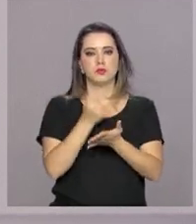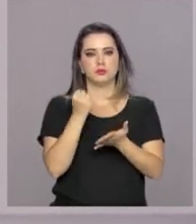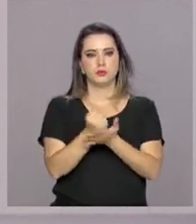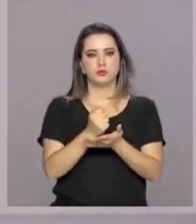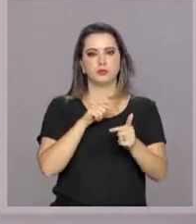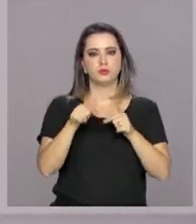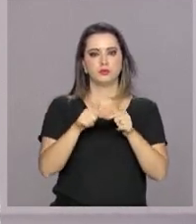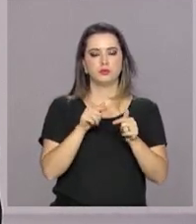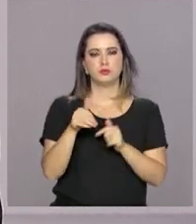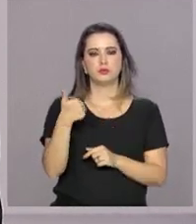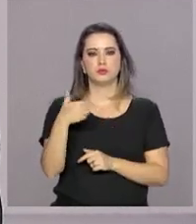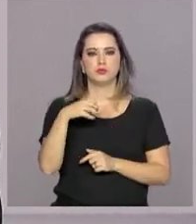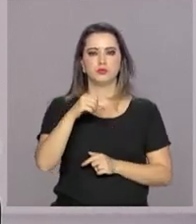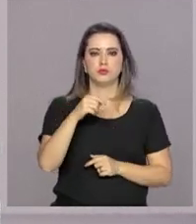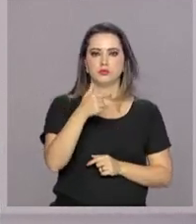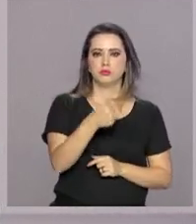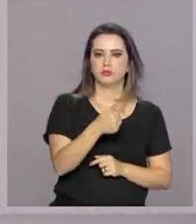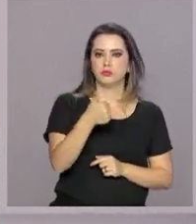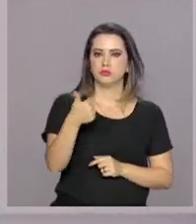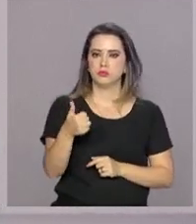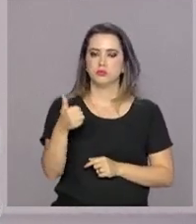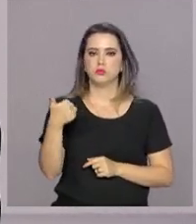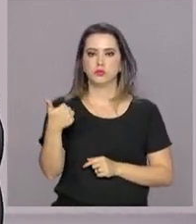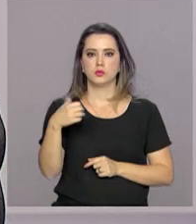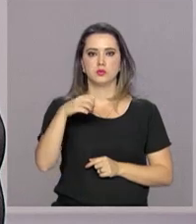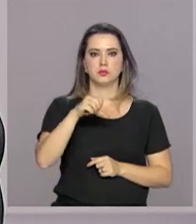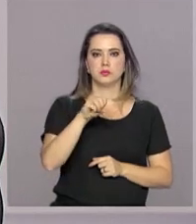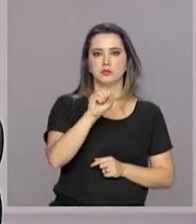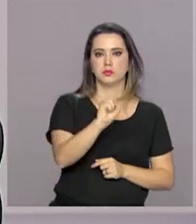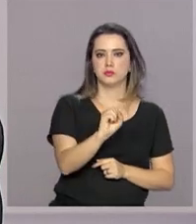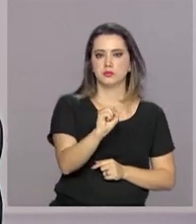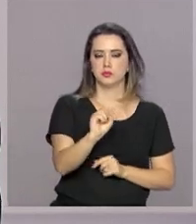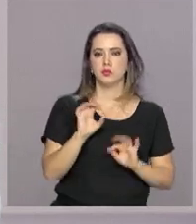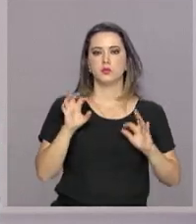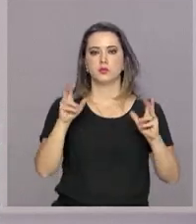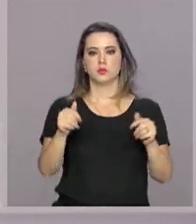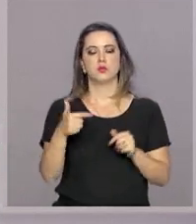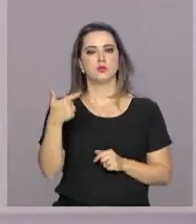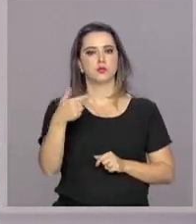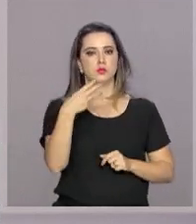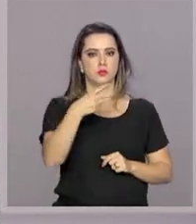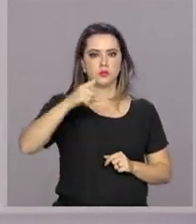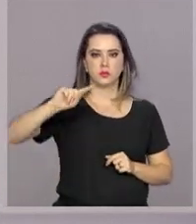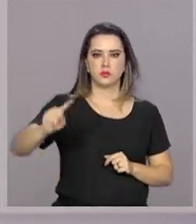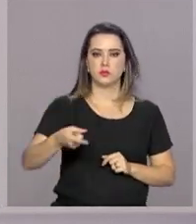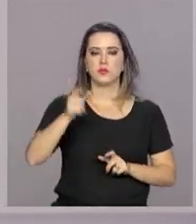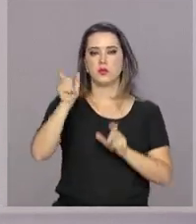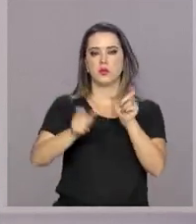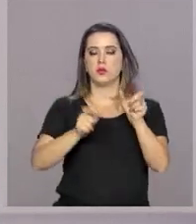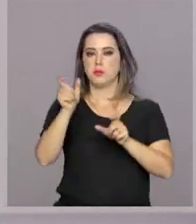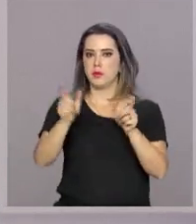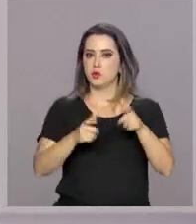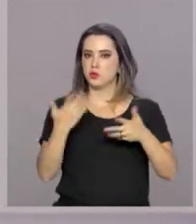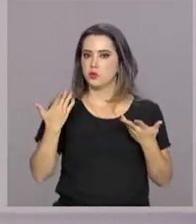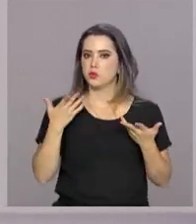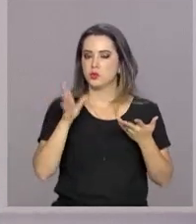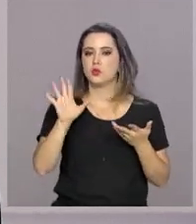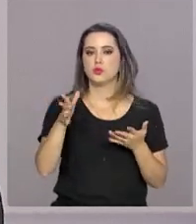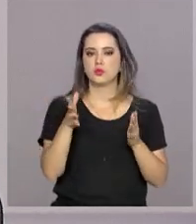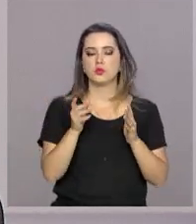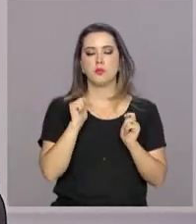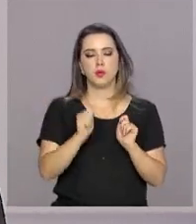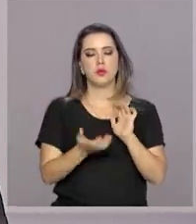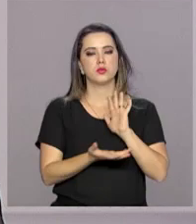entre 1900 e 71 em 1988 ao todo 23 milhões e 800 mil pessoas